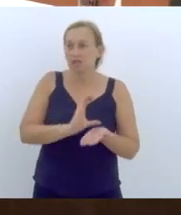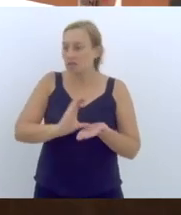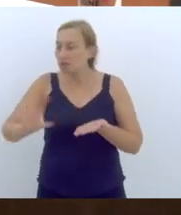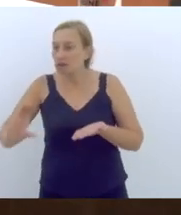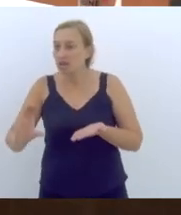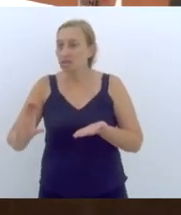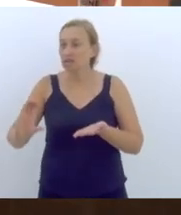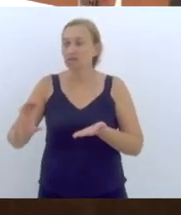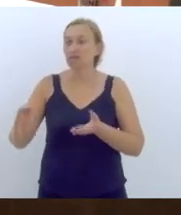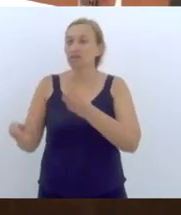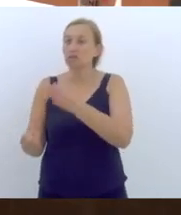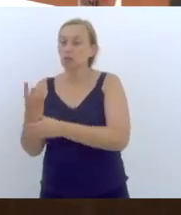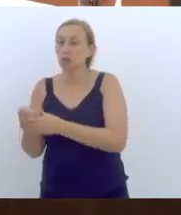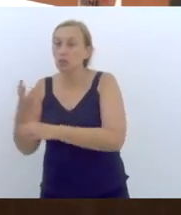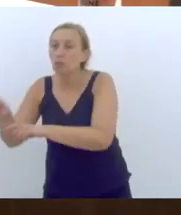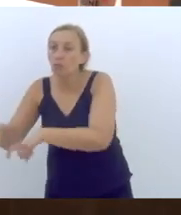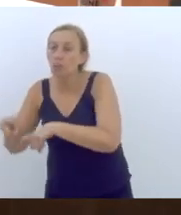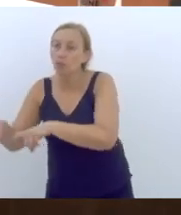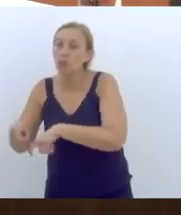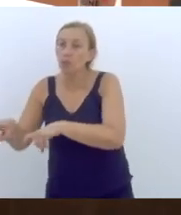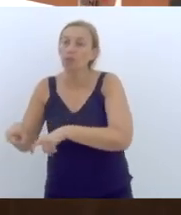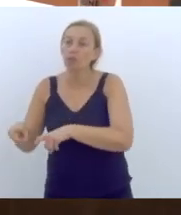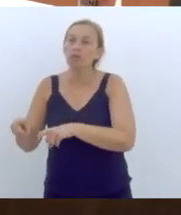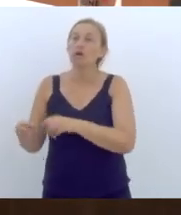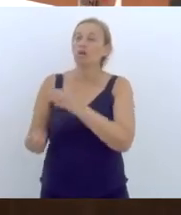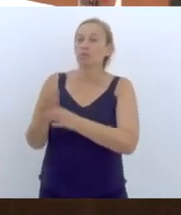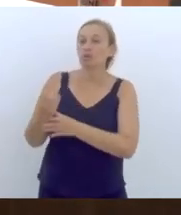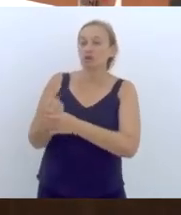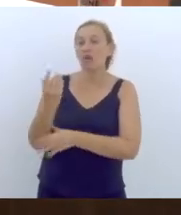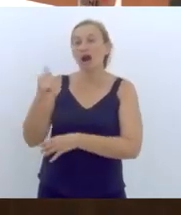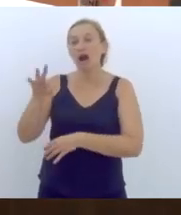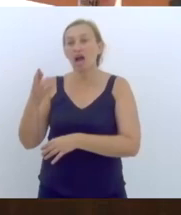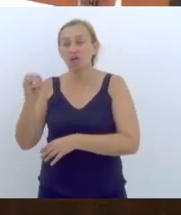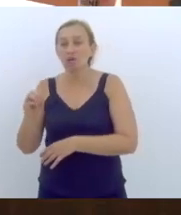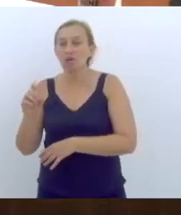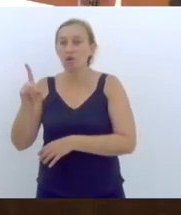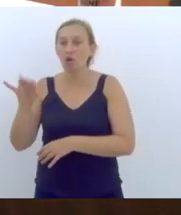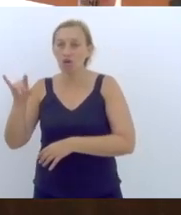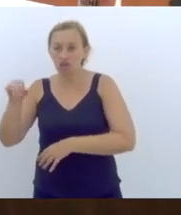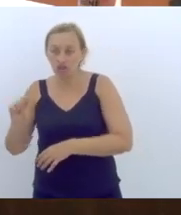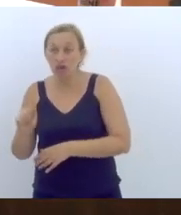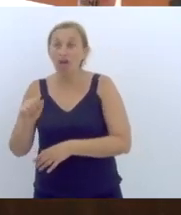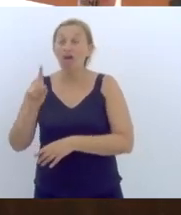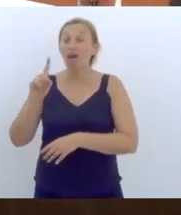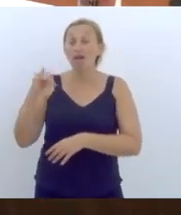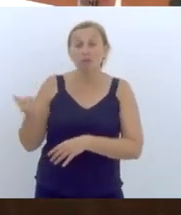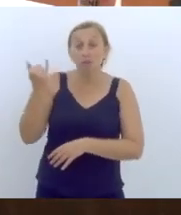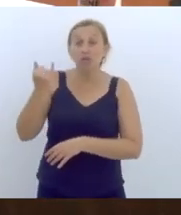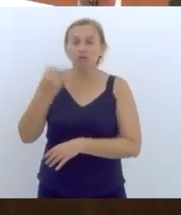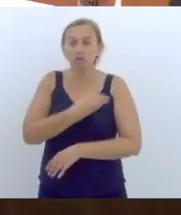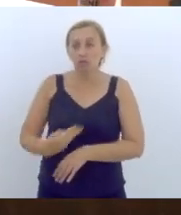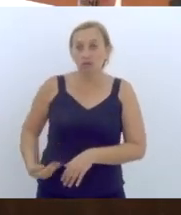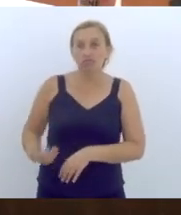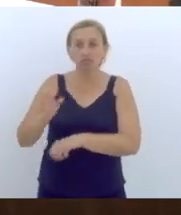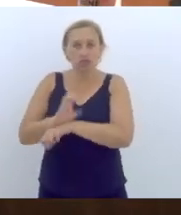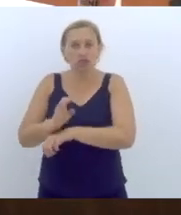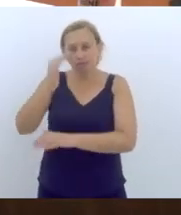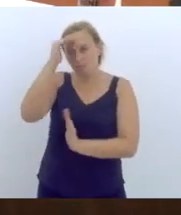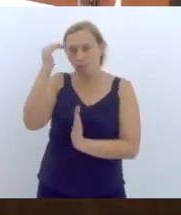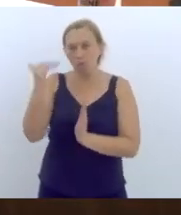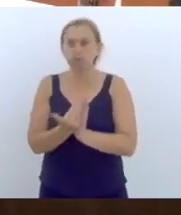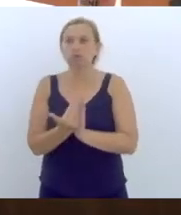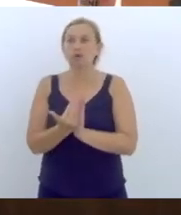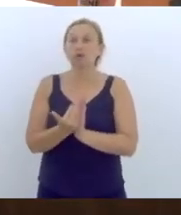à produção agroecológica. Essa lei está em vigor e é muito importante que o governo do Estado cumpra, porque o